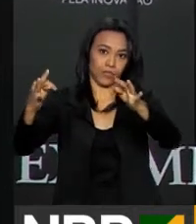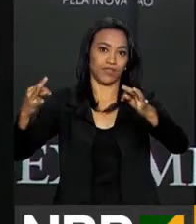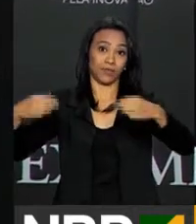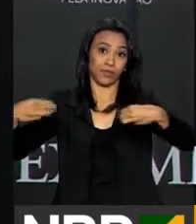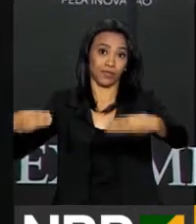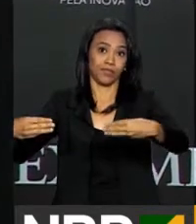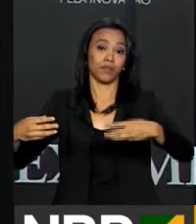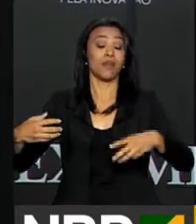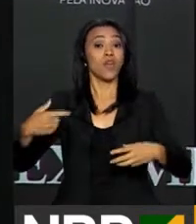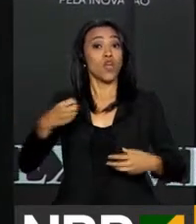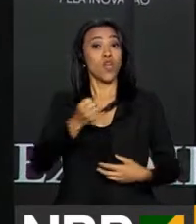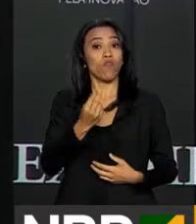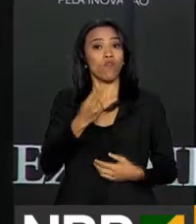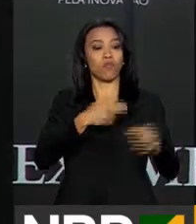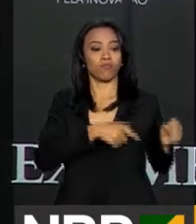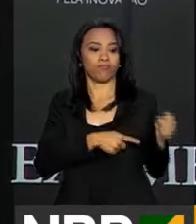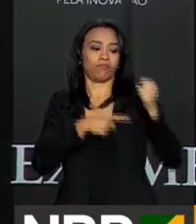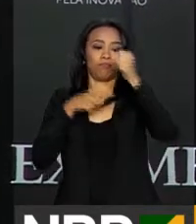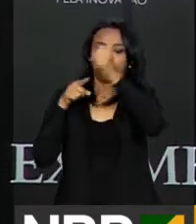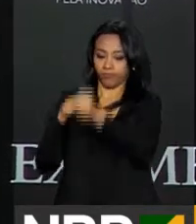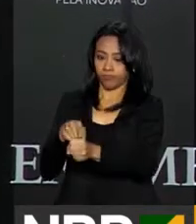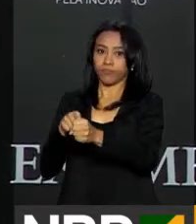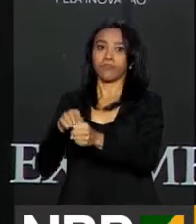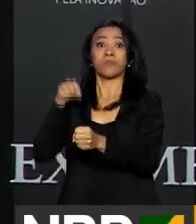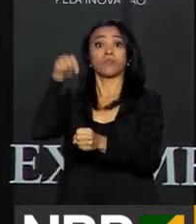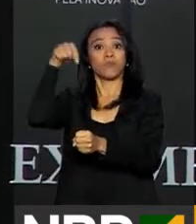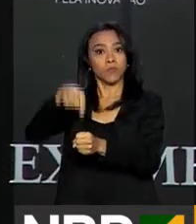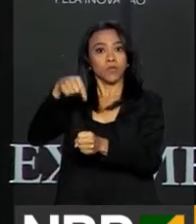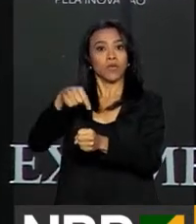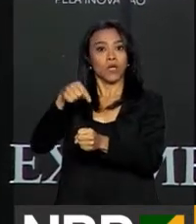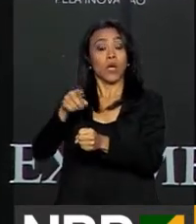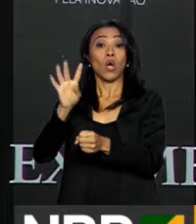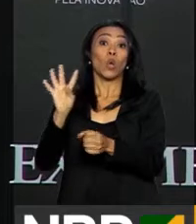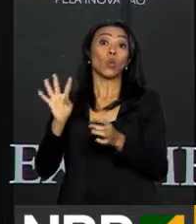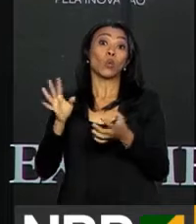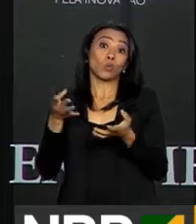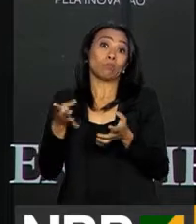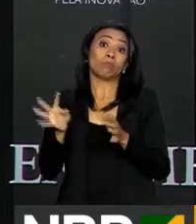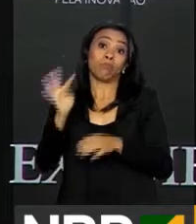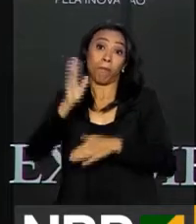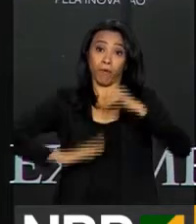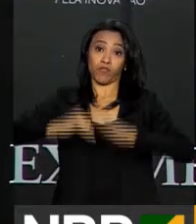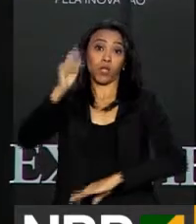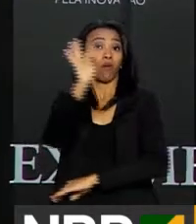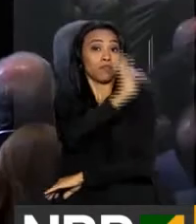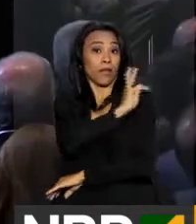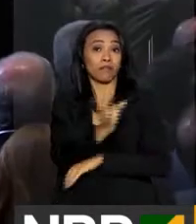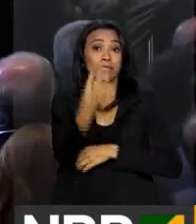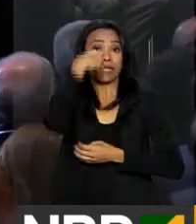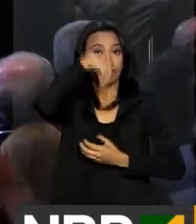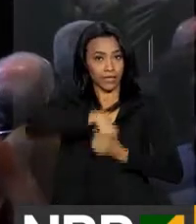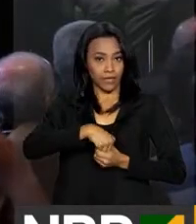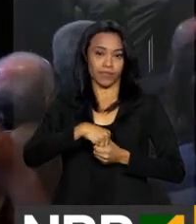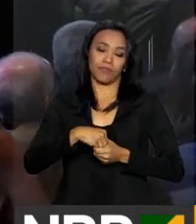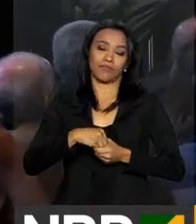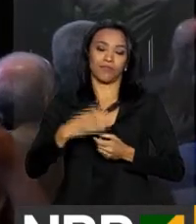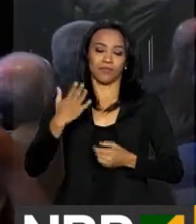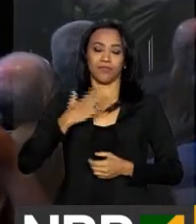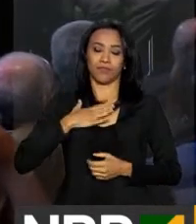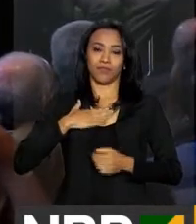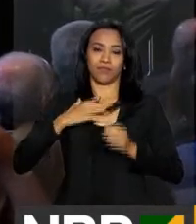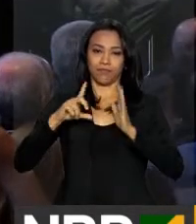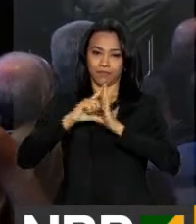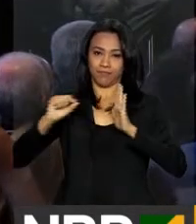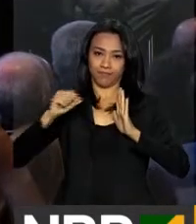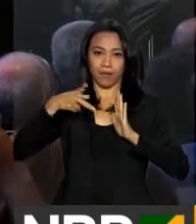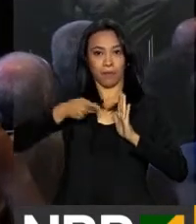colocarei um técnico especializado em inovação junto ao meu gabinete e peço o seu auxílio para isso. Essa é a